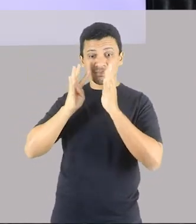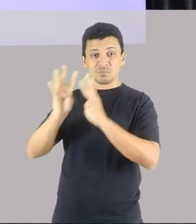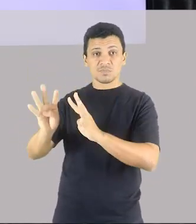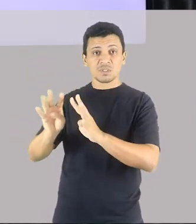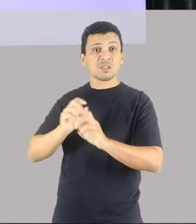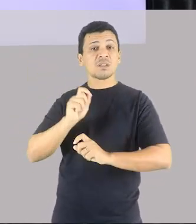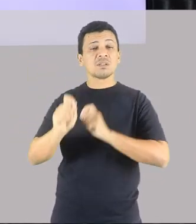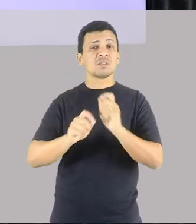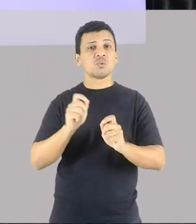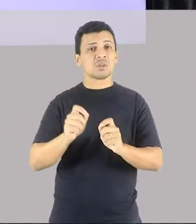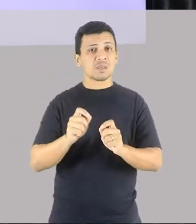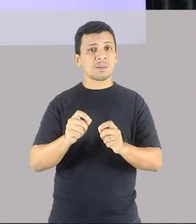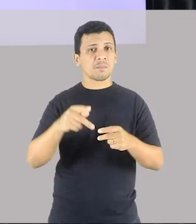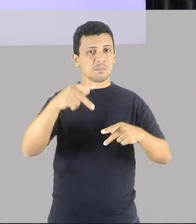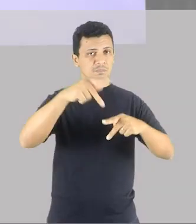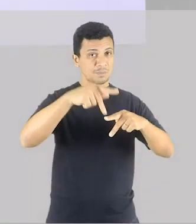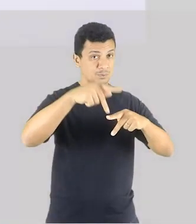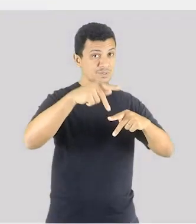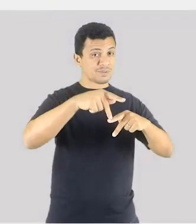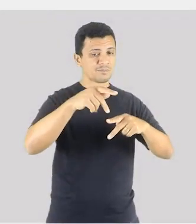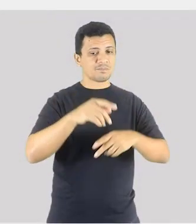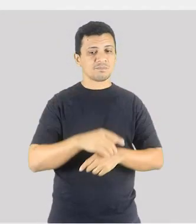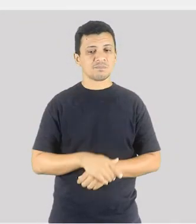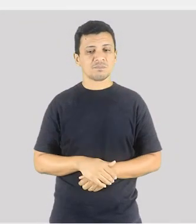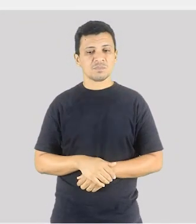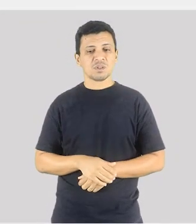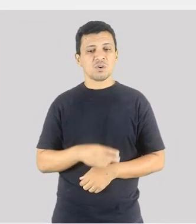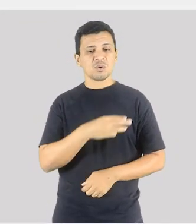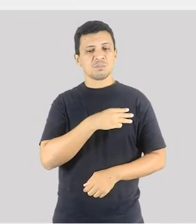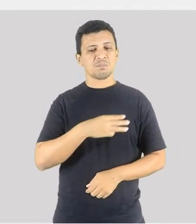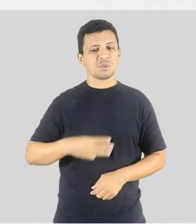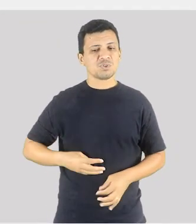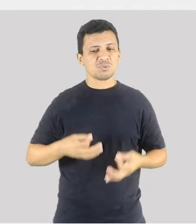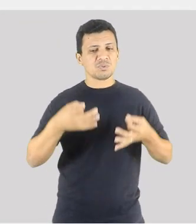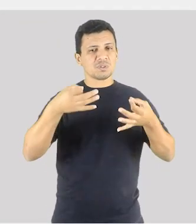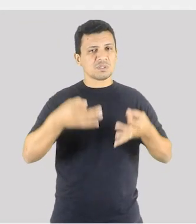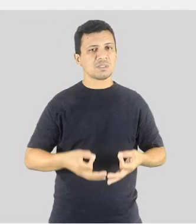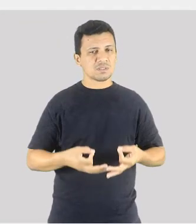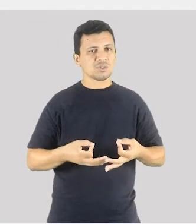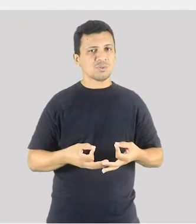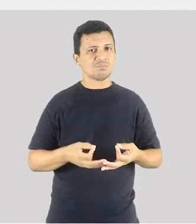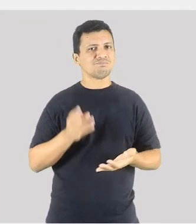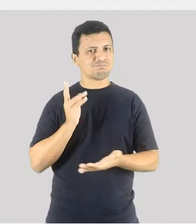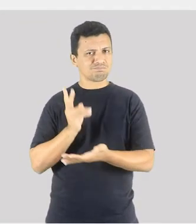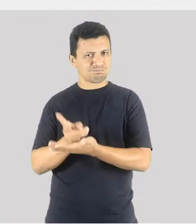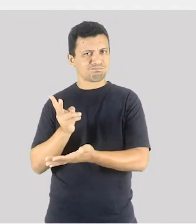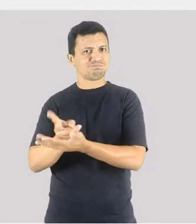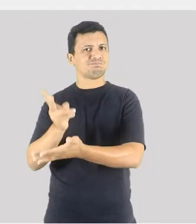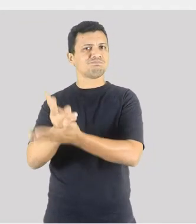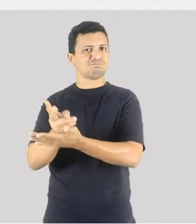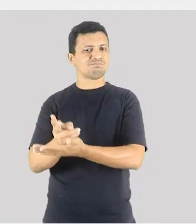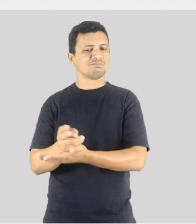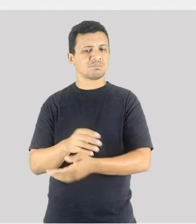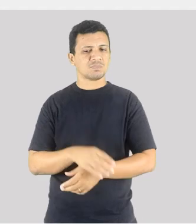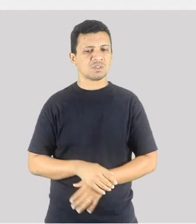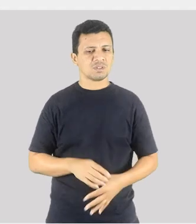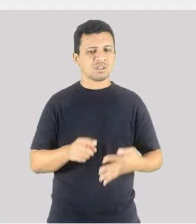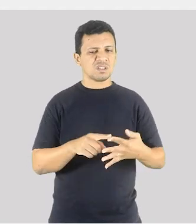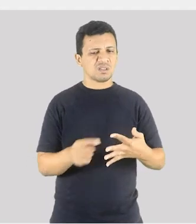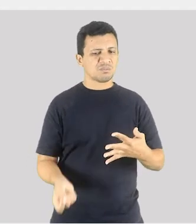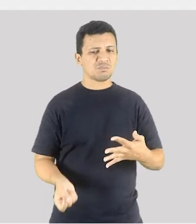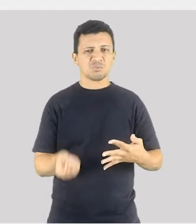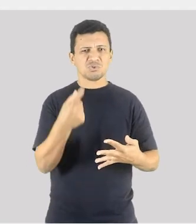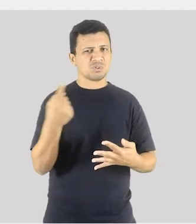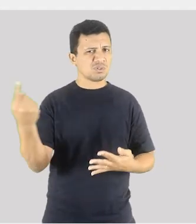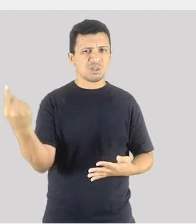tem preposição, né? Vamos lá. O ministro decidiu que as medidas serão prorrogadas. É muito estranho que eles não tenham vindo